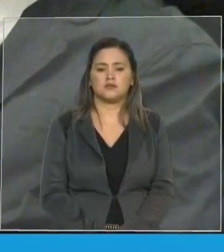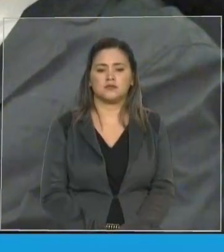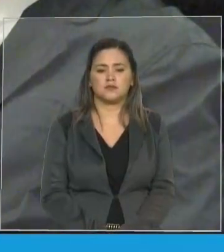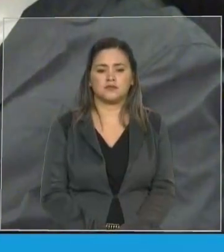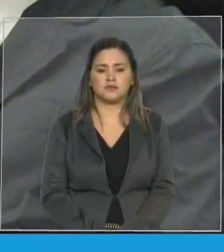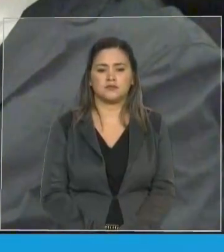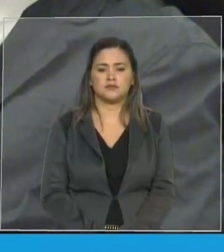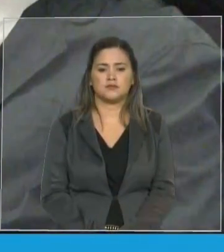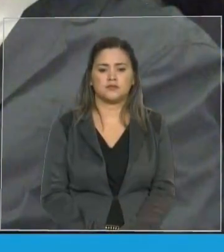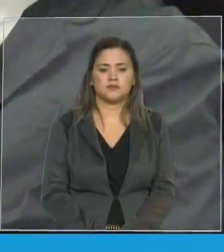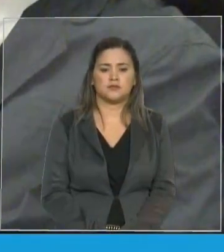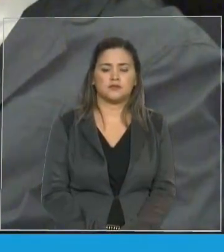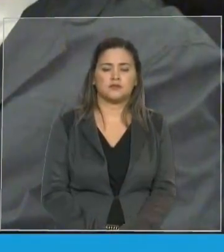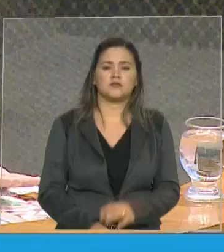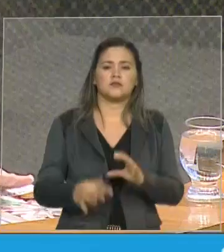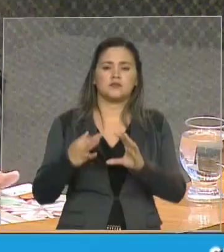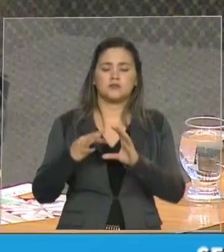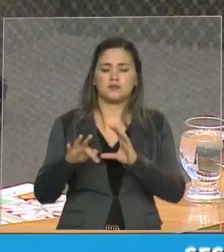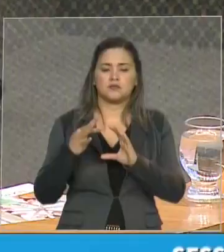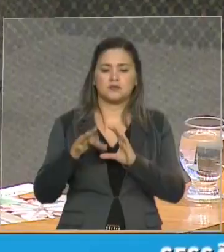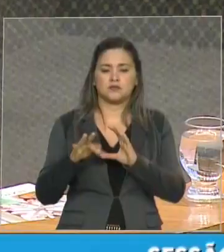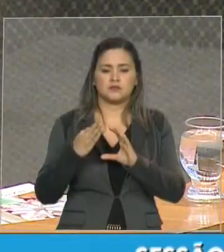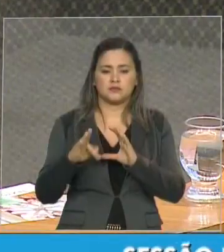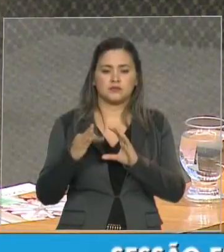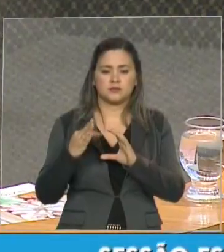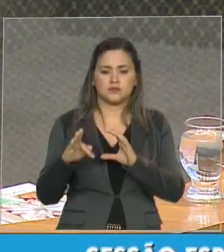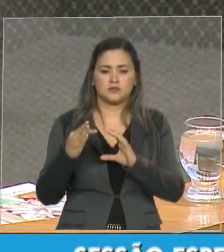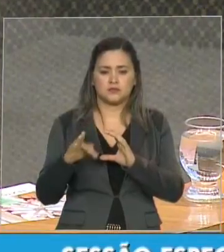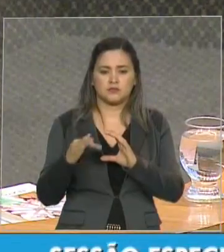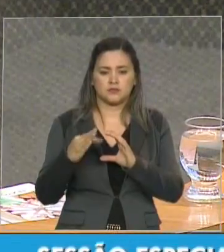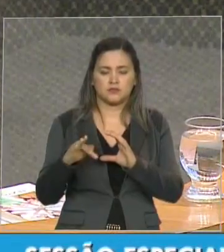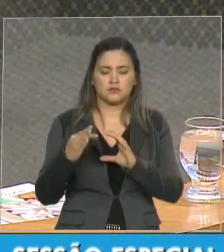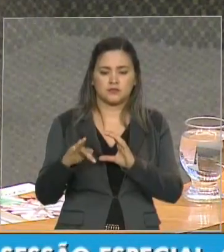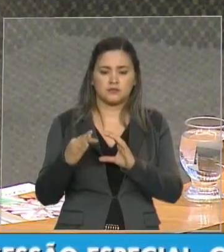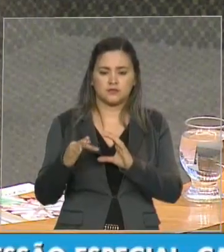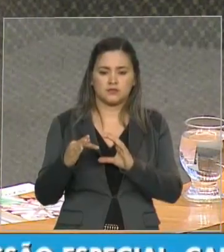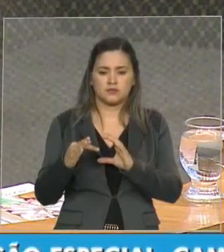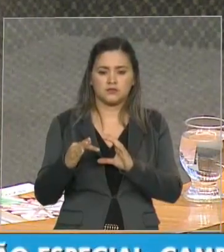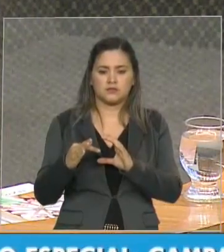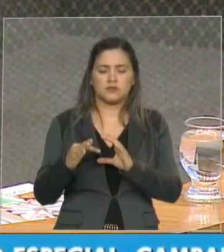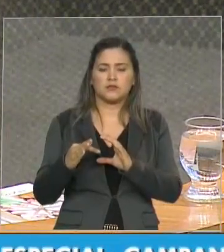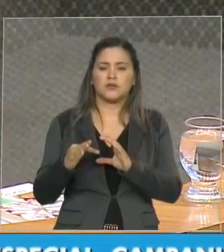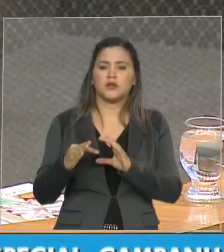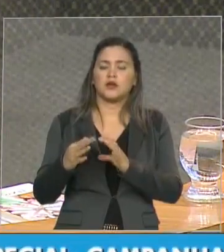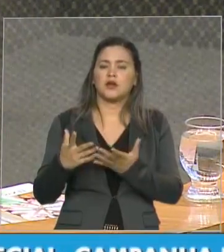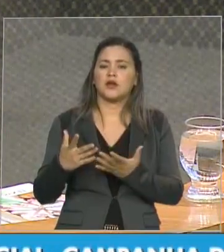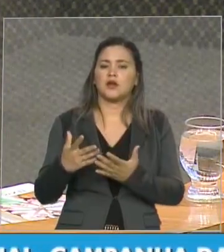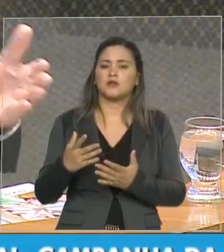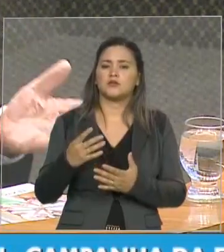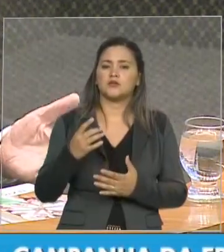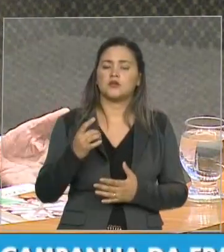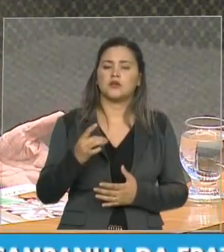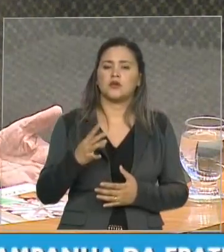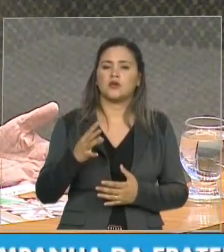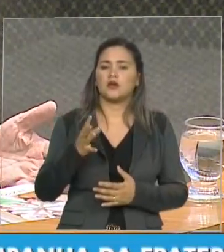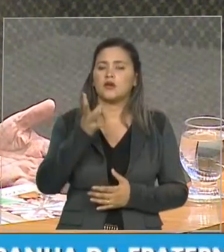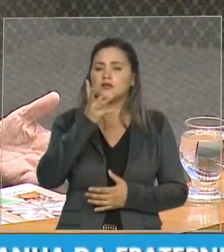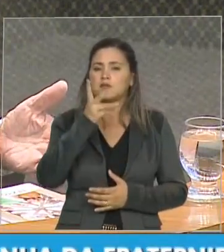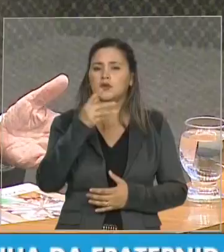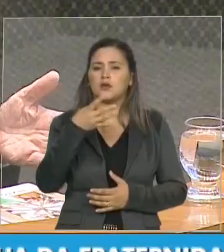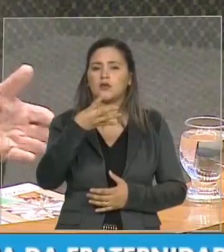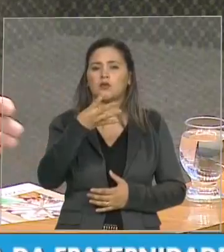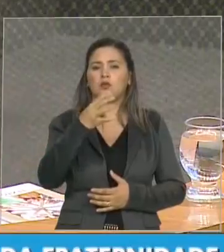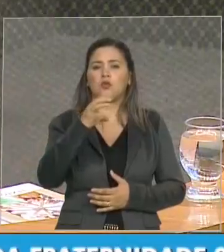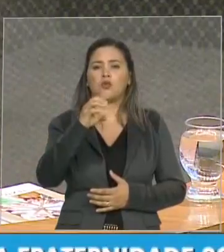A campanha da fraternidade, ela dura apenas 40 dias, preparada